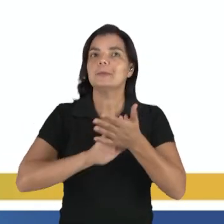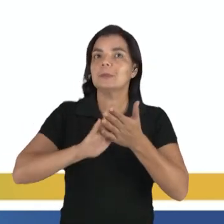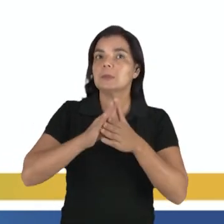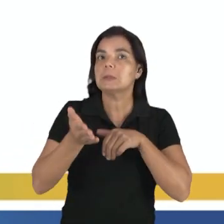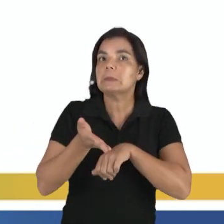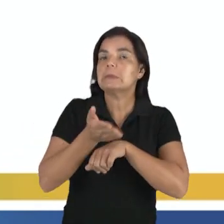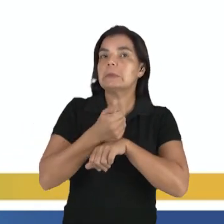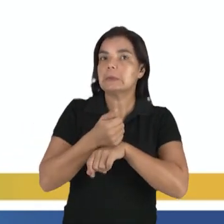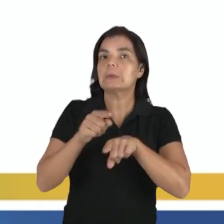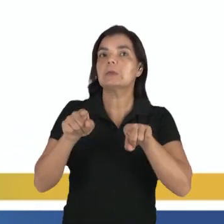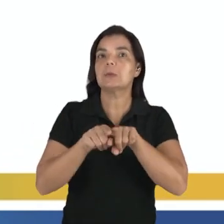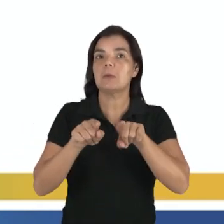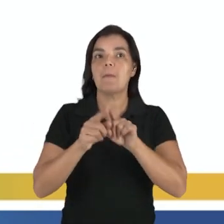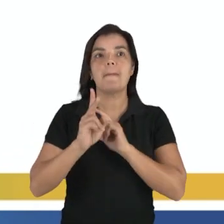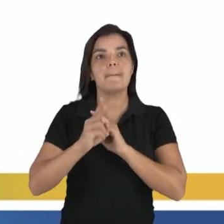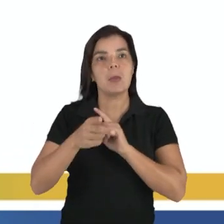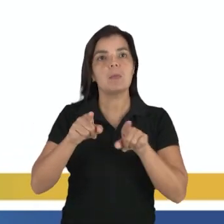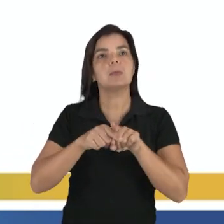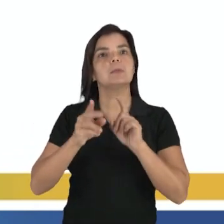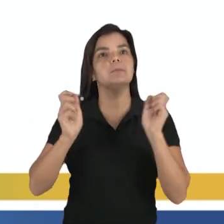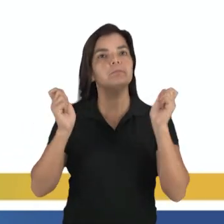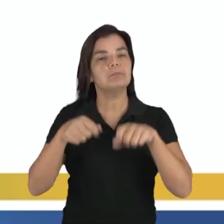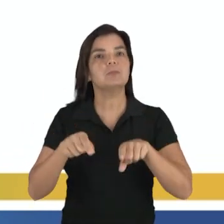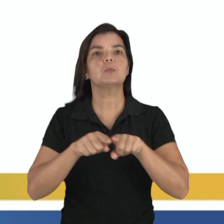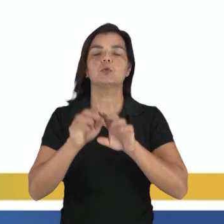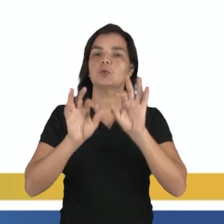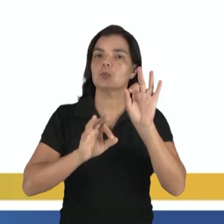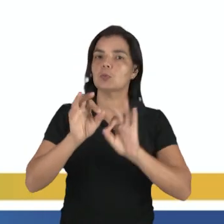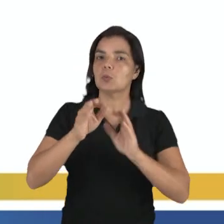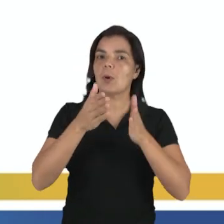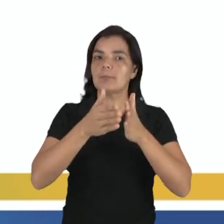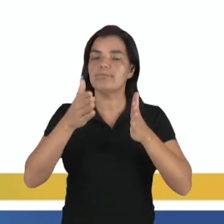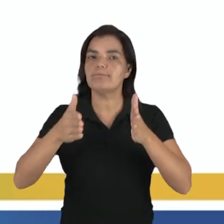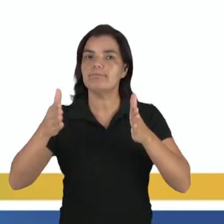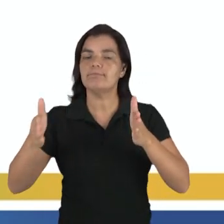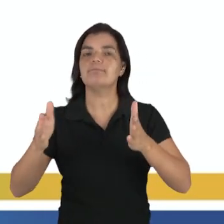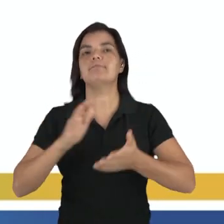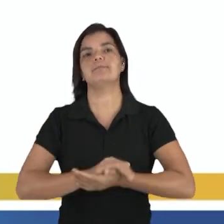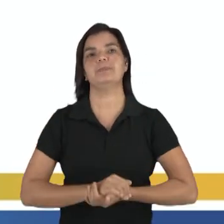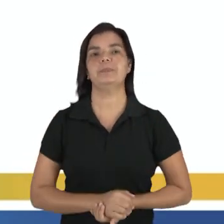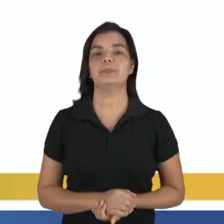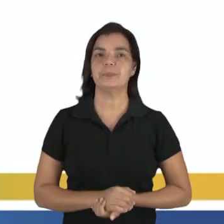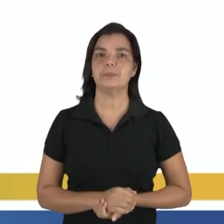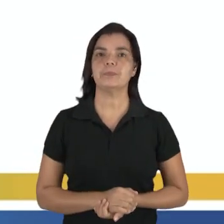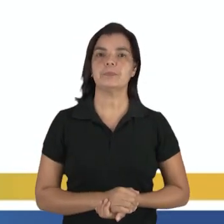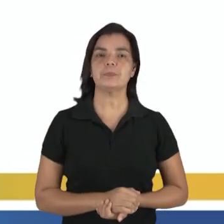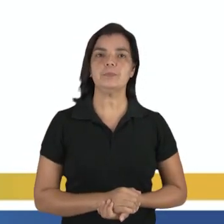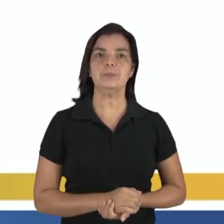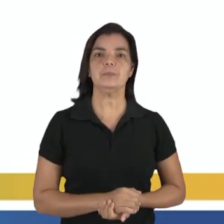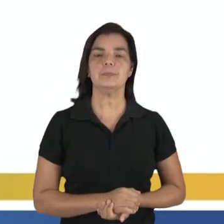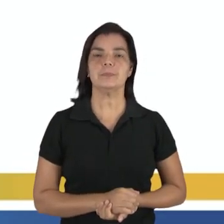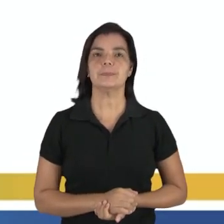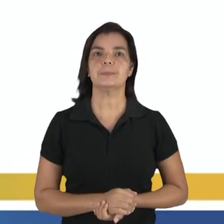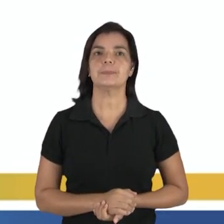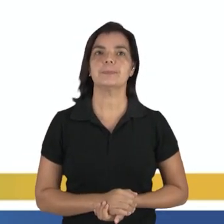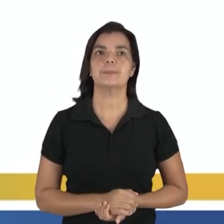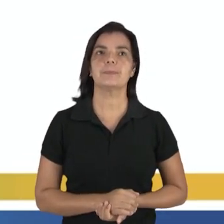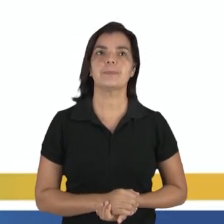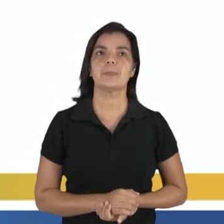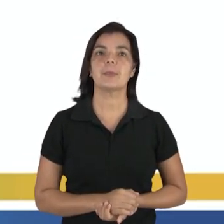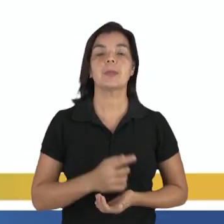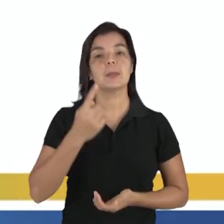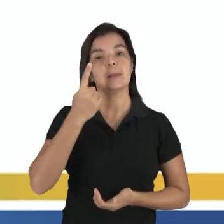descontinuidade com antecipações e retrospectivas, mesmo assim, é sempre possível reconstituir a